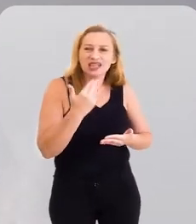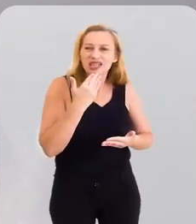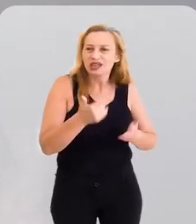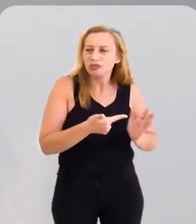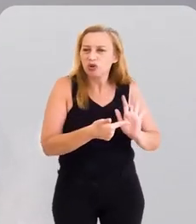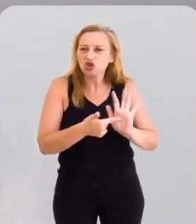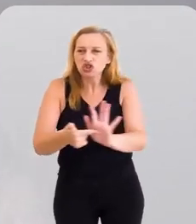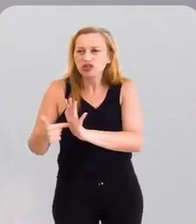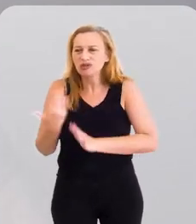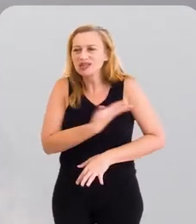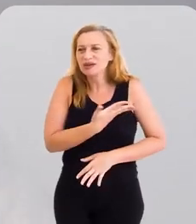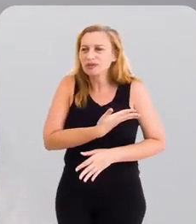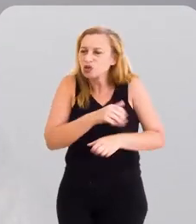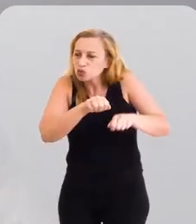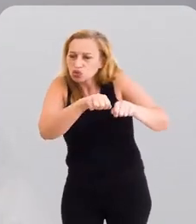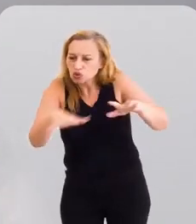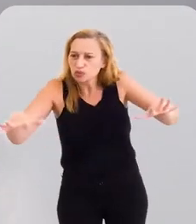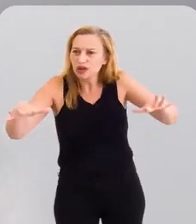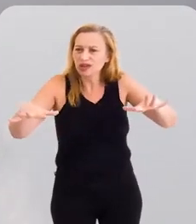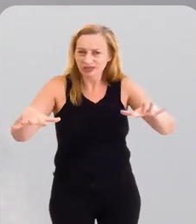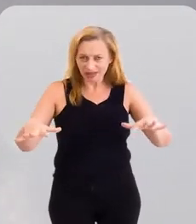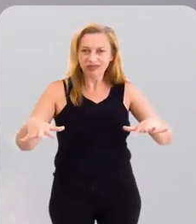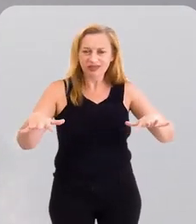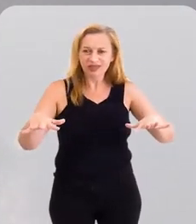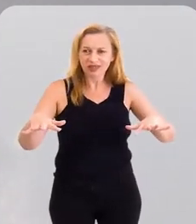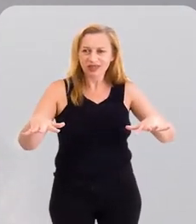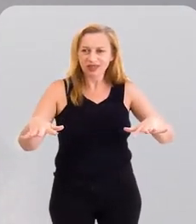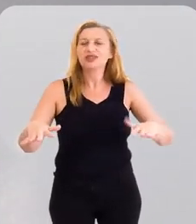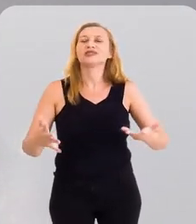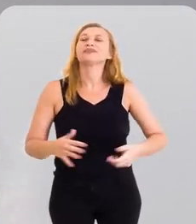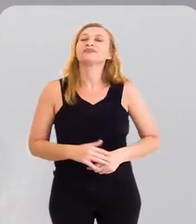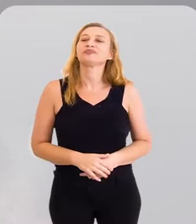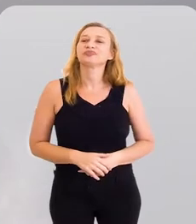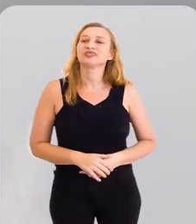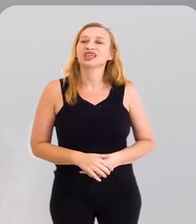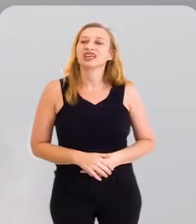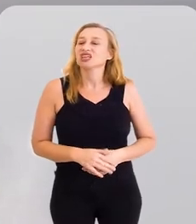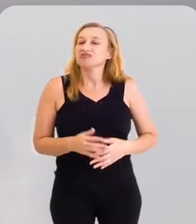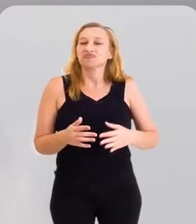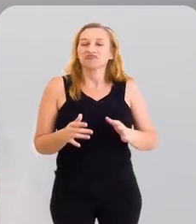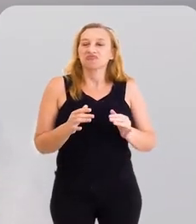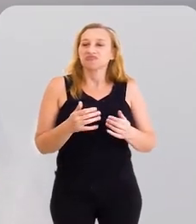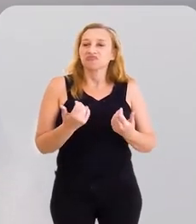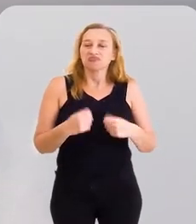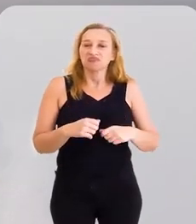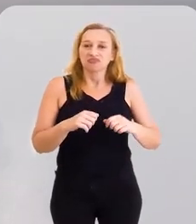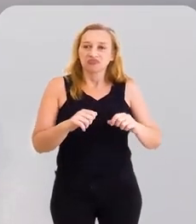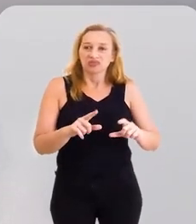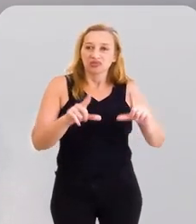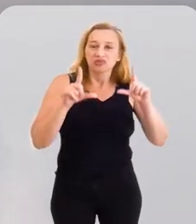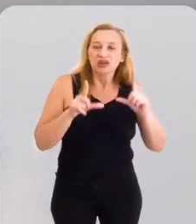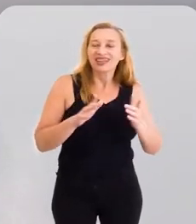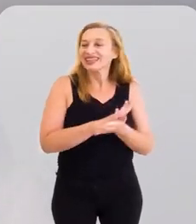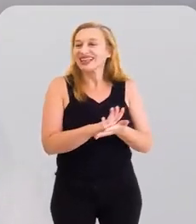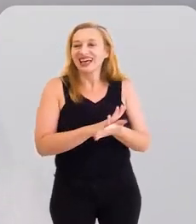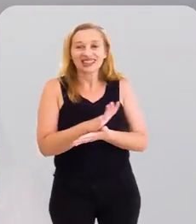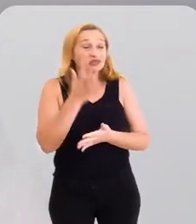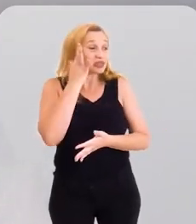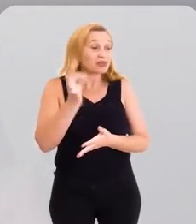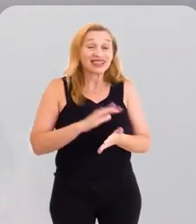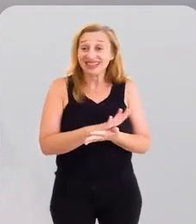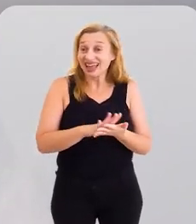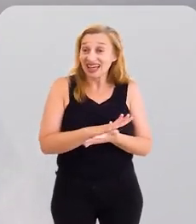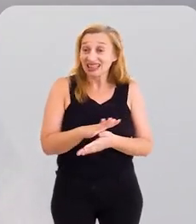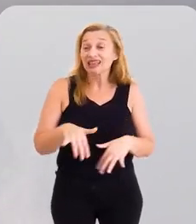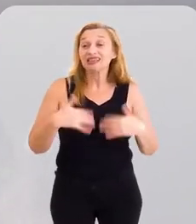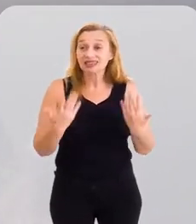recomendando. Ela teve uma propagação que a gente diria hoje que é orgânica, né? Espontânea. Porque nem fazer propaganda a gente não sabia, nem tinha